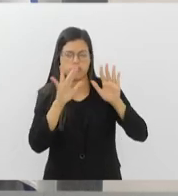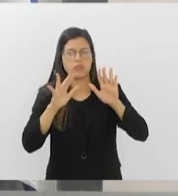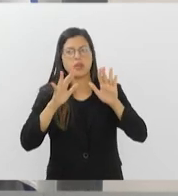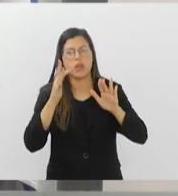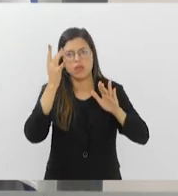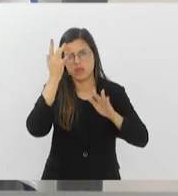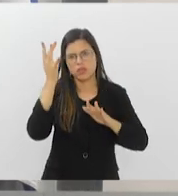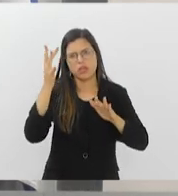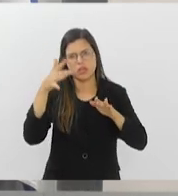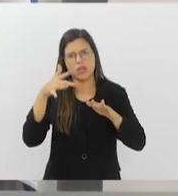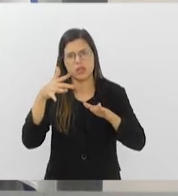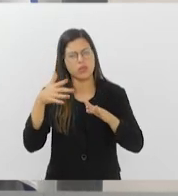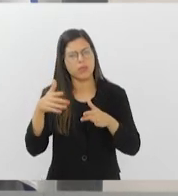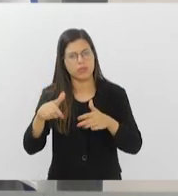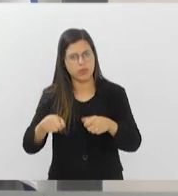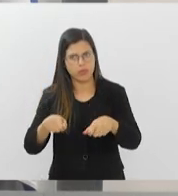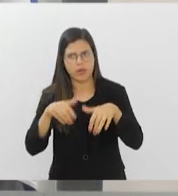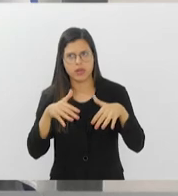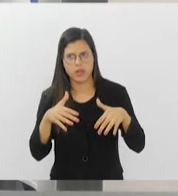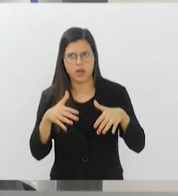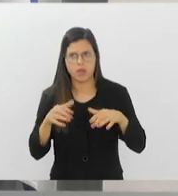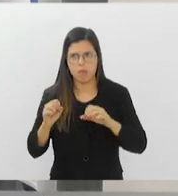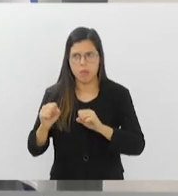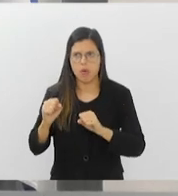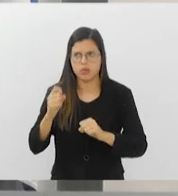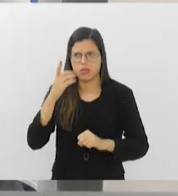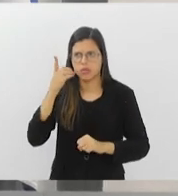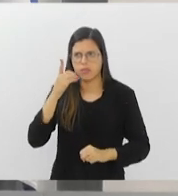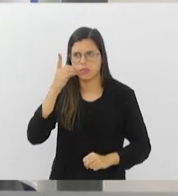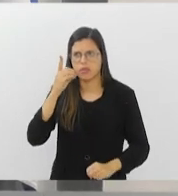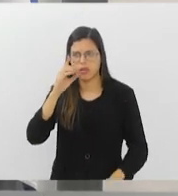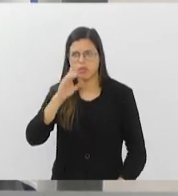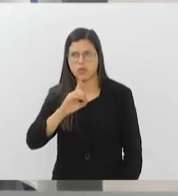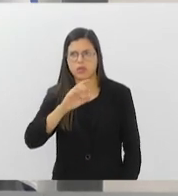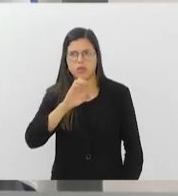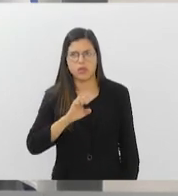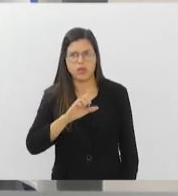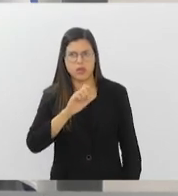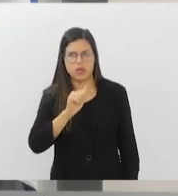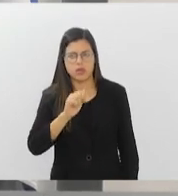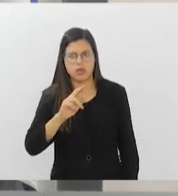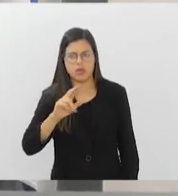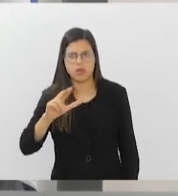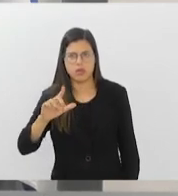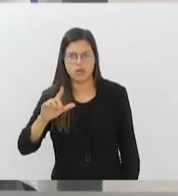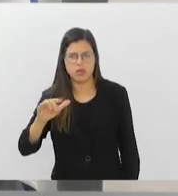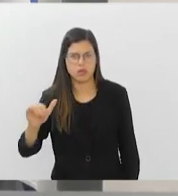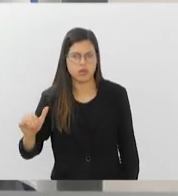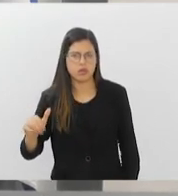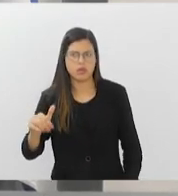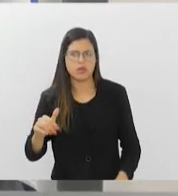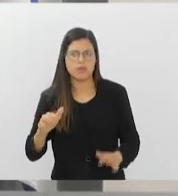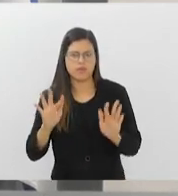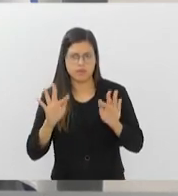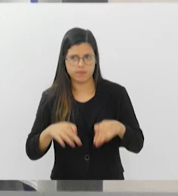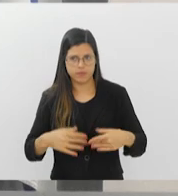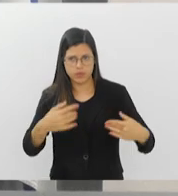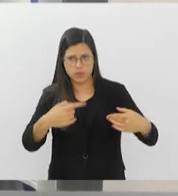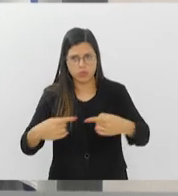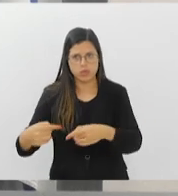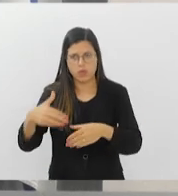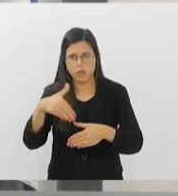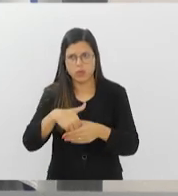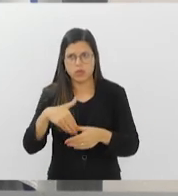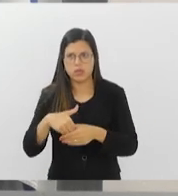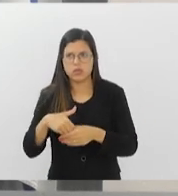para o plenário. Pode ser, deputado Delaroli? Então, não havendo quem queira discutir, encerrada a discussão, em